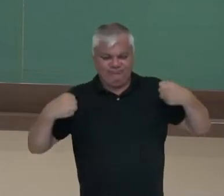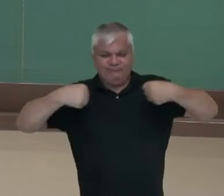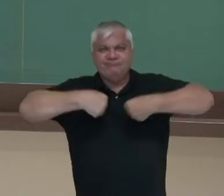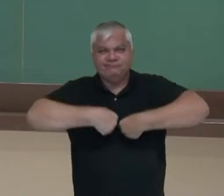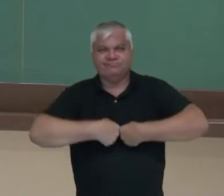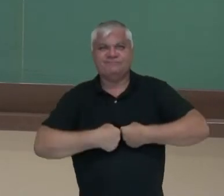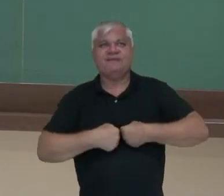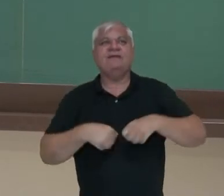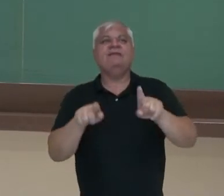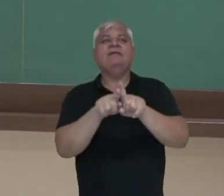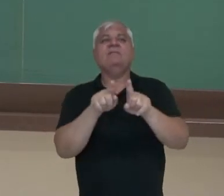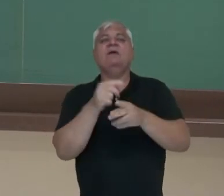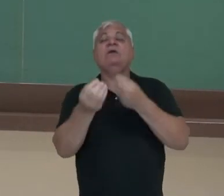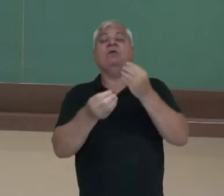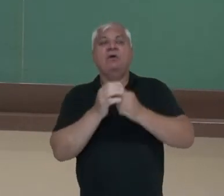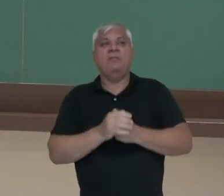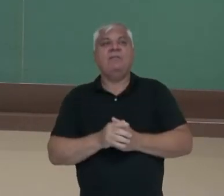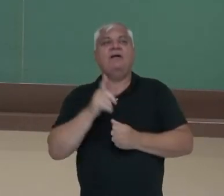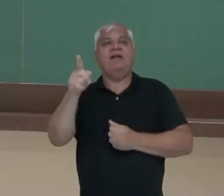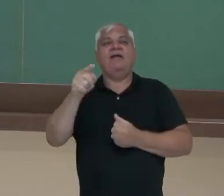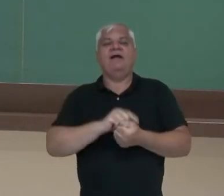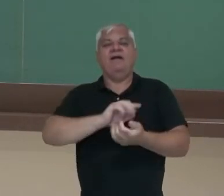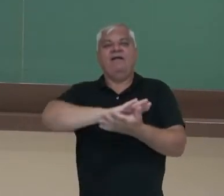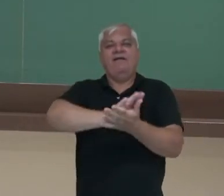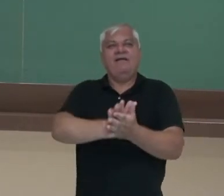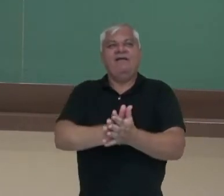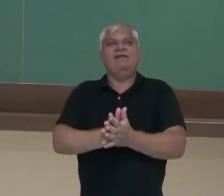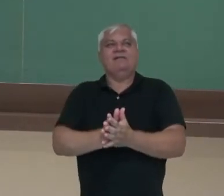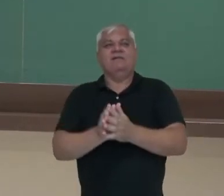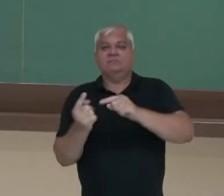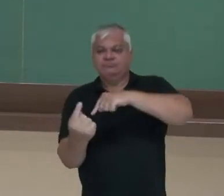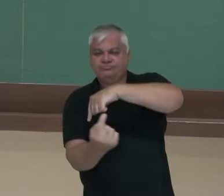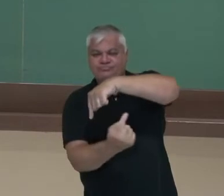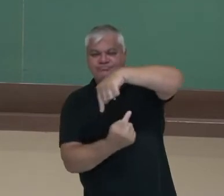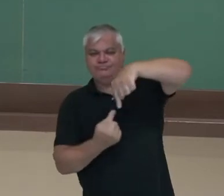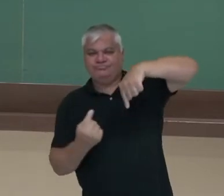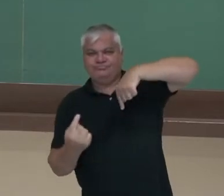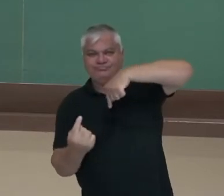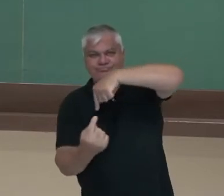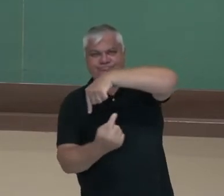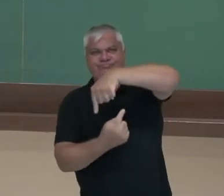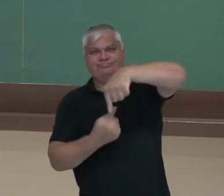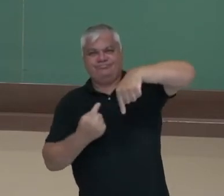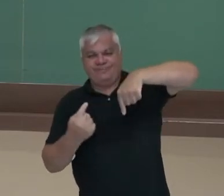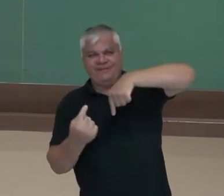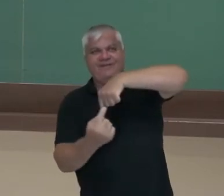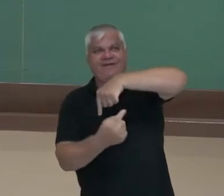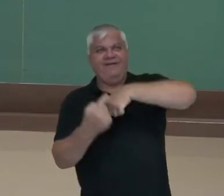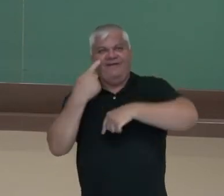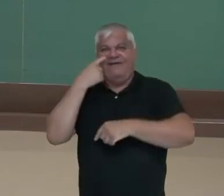moeda com tração animal. O Roberto comentou, né, inclusive nesta aula mesmo, como que o